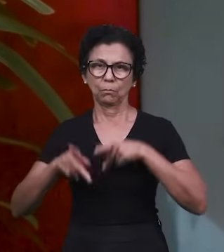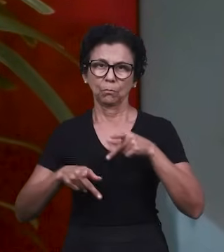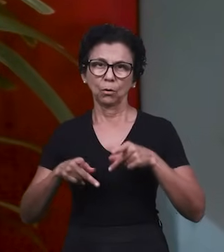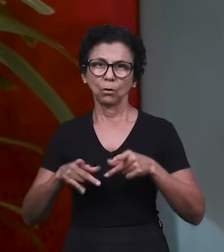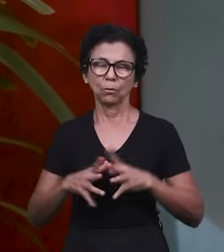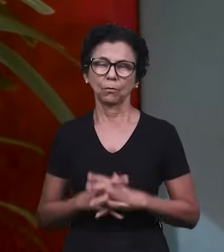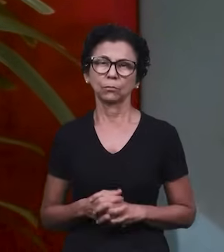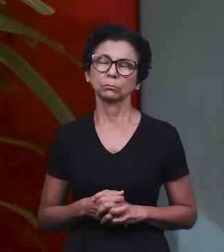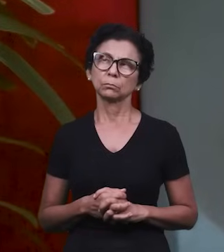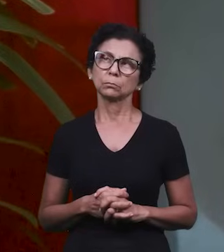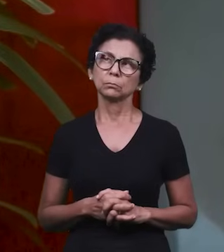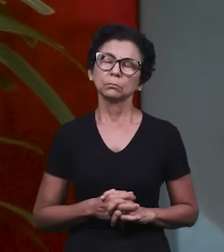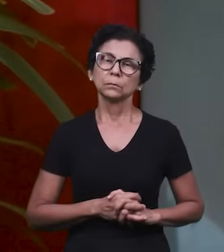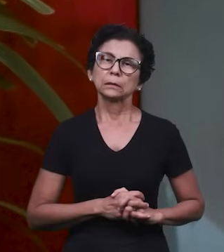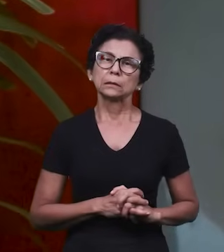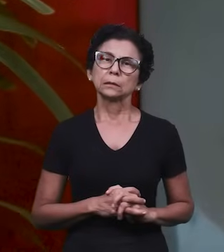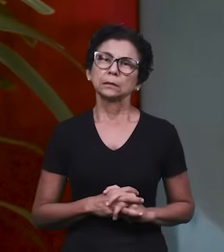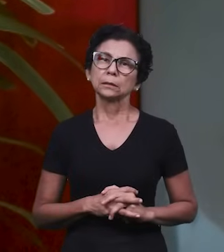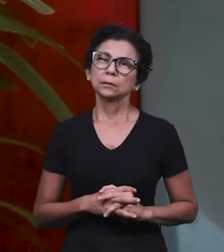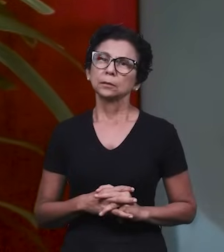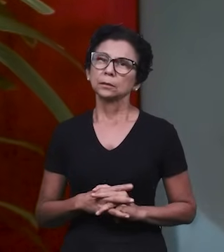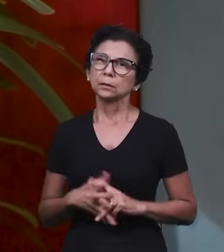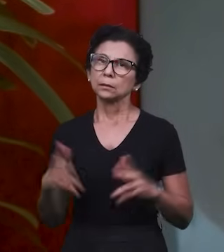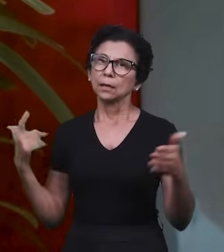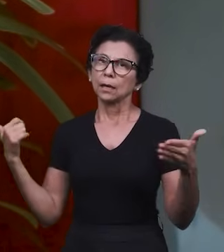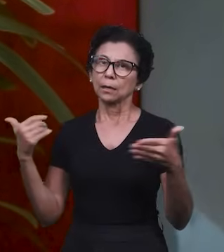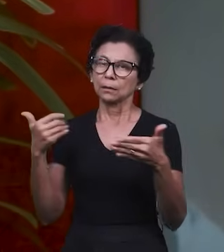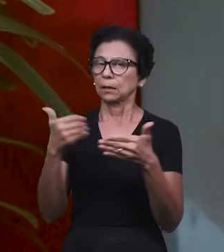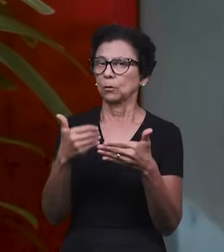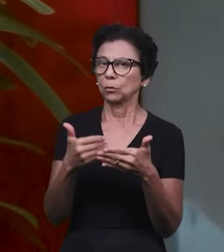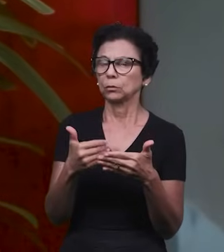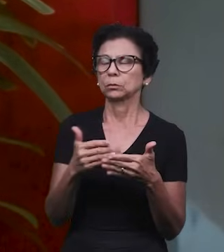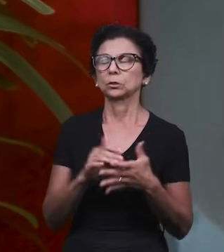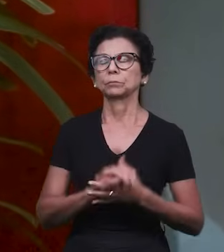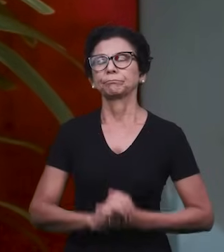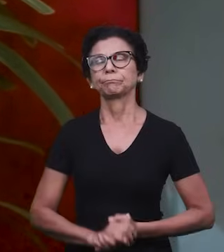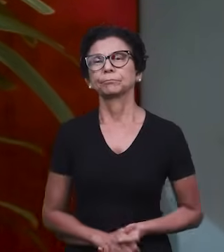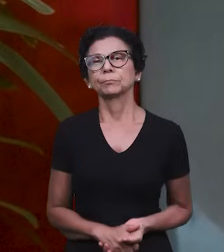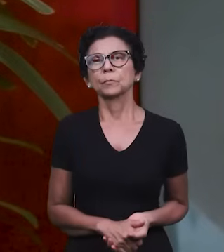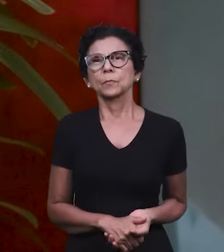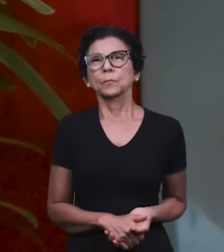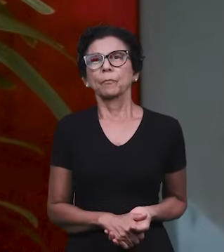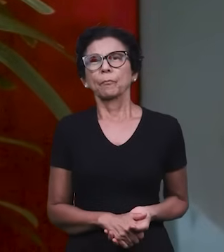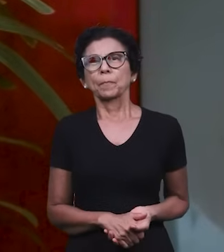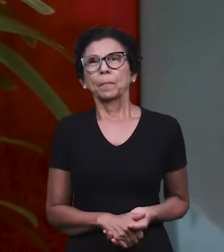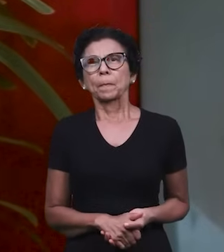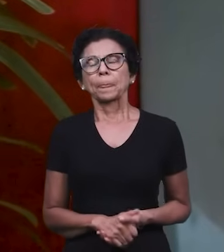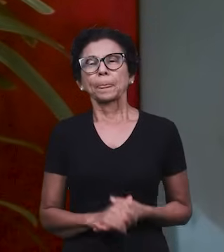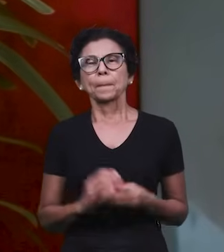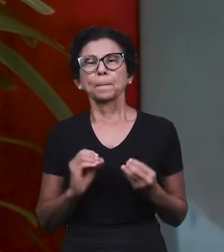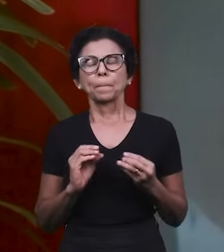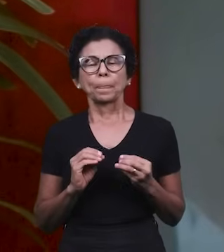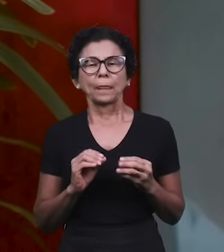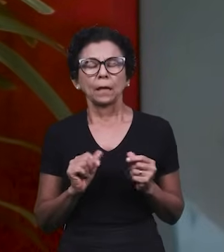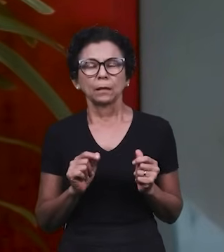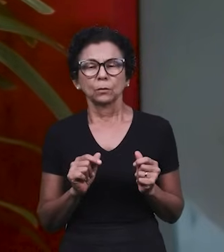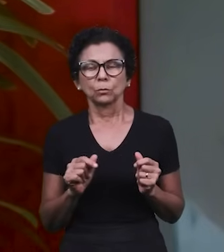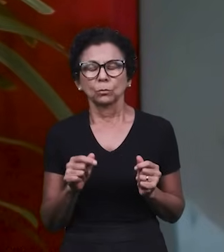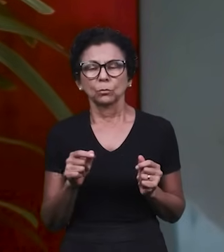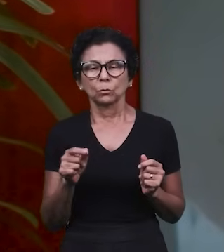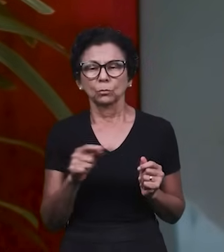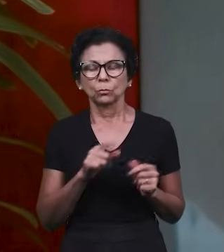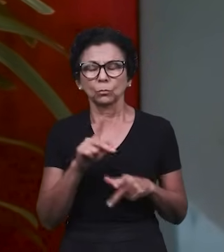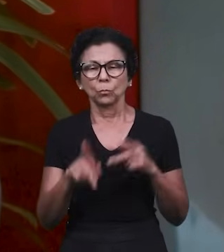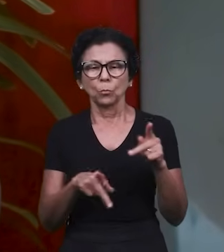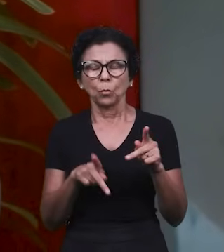profeticamente aos nossos dias hoje, tudo do povo de Israel era vivido em conjunto, em uníssono,